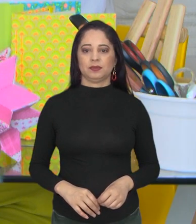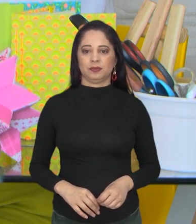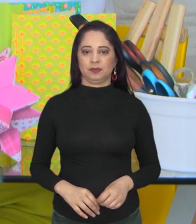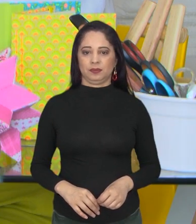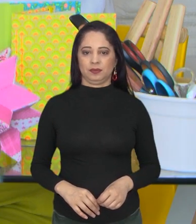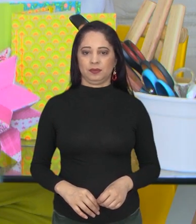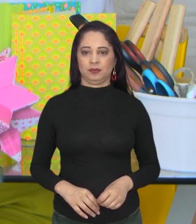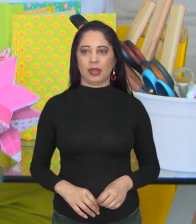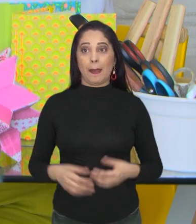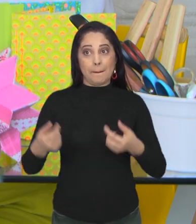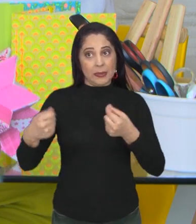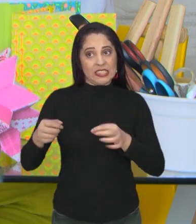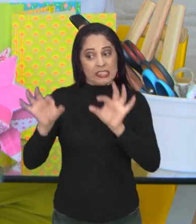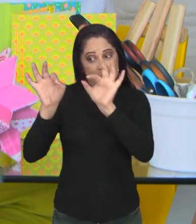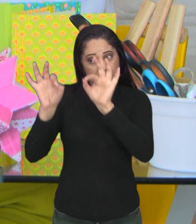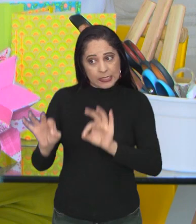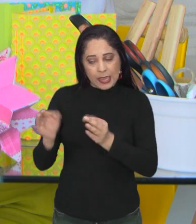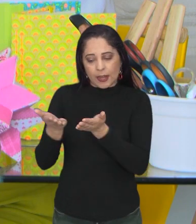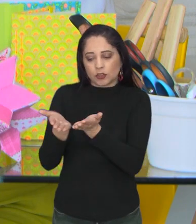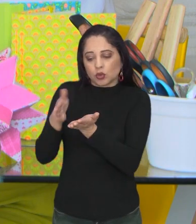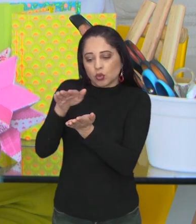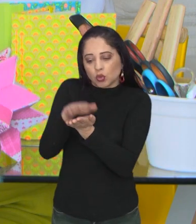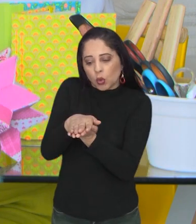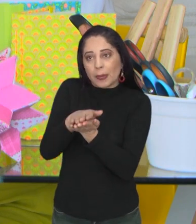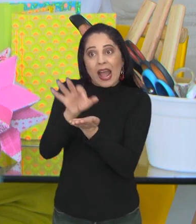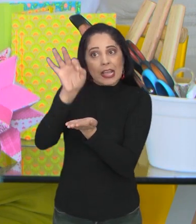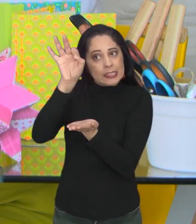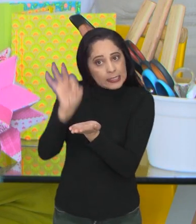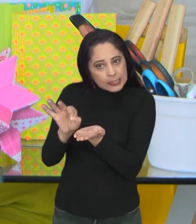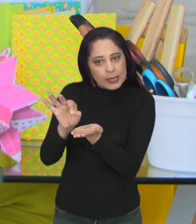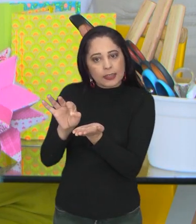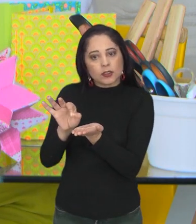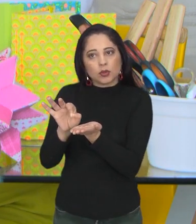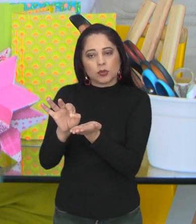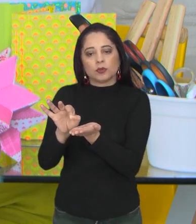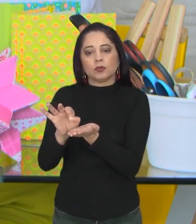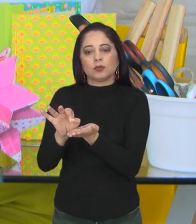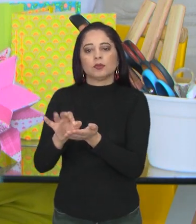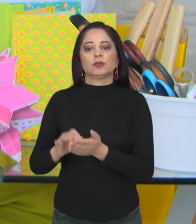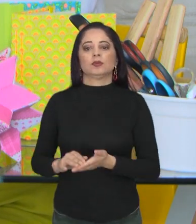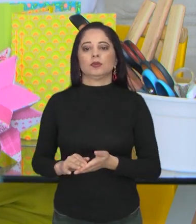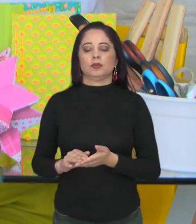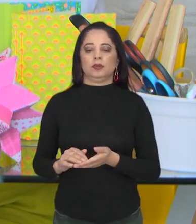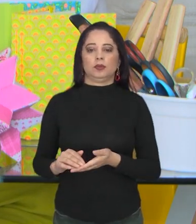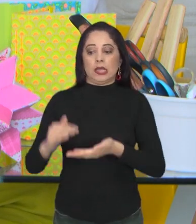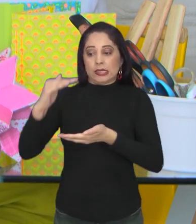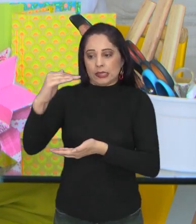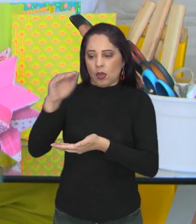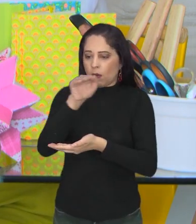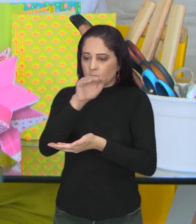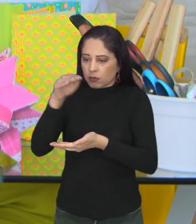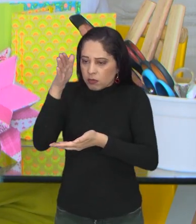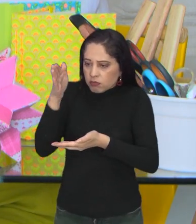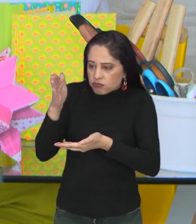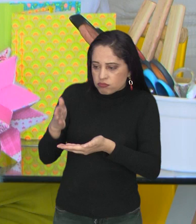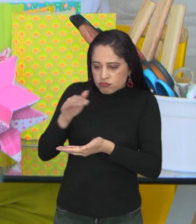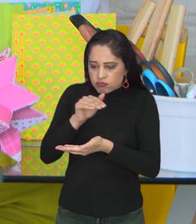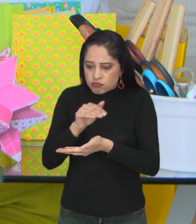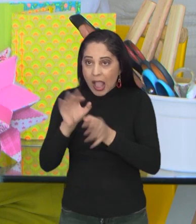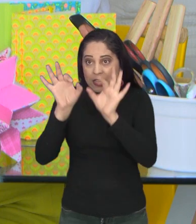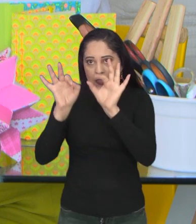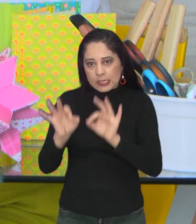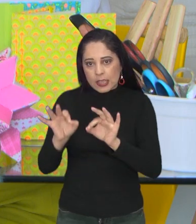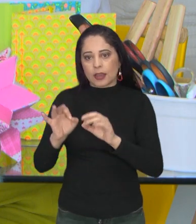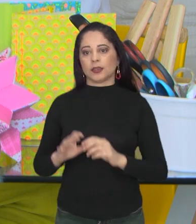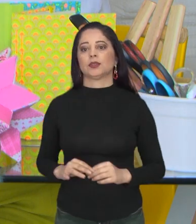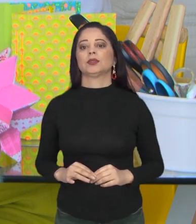o máximo que eu puder tá e vou dobrar é tá bem alinhado em cima e vou dobrar aqui com